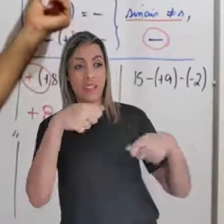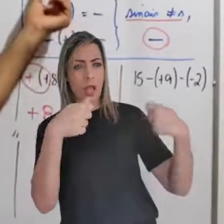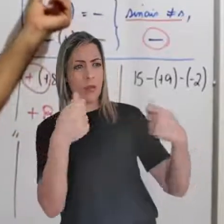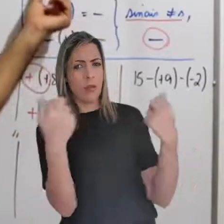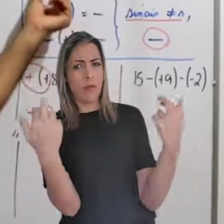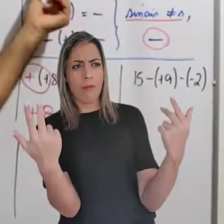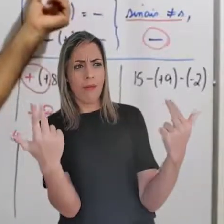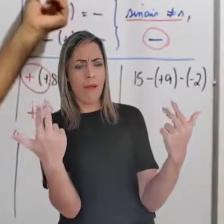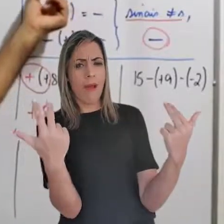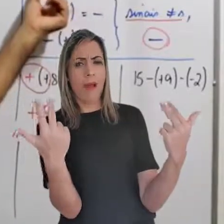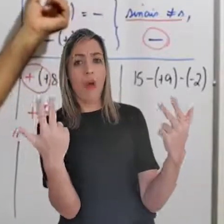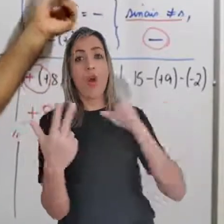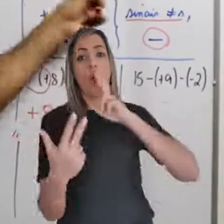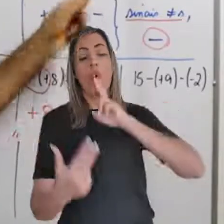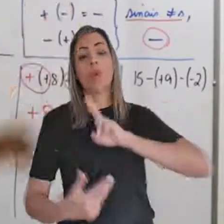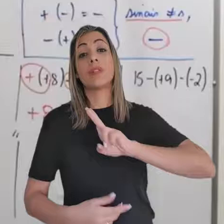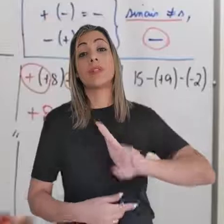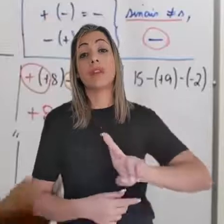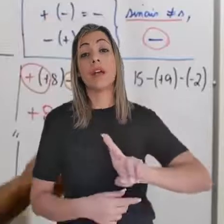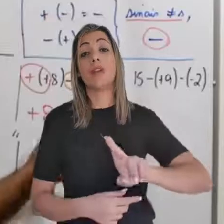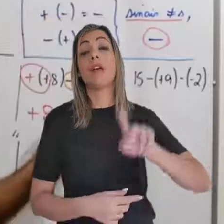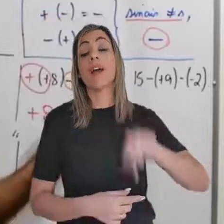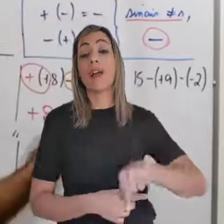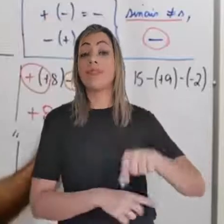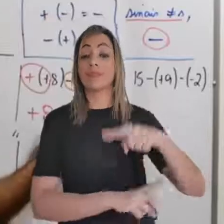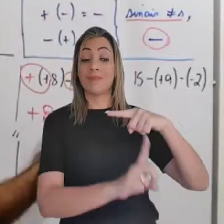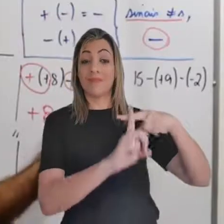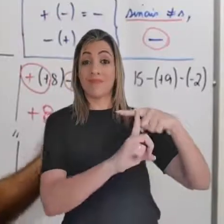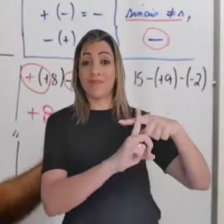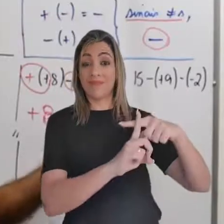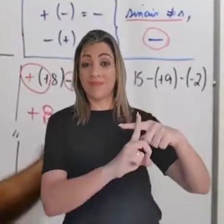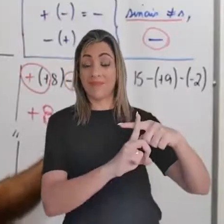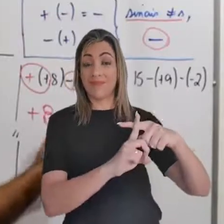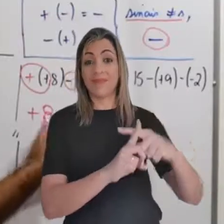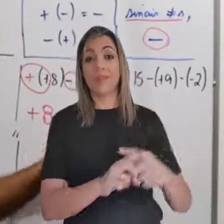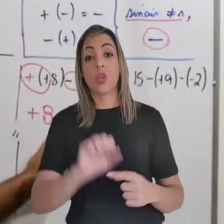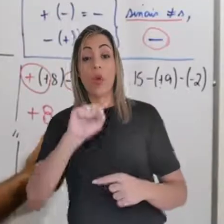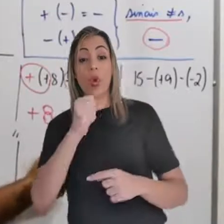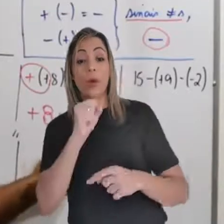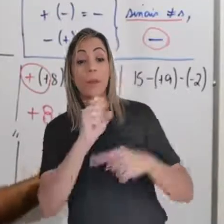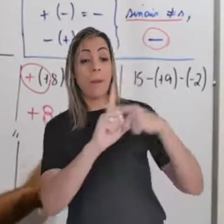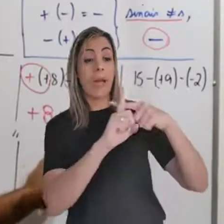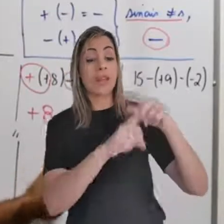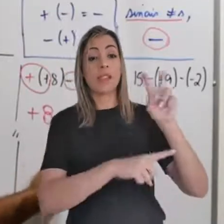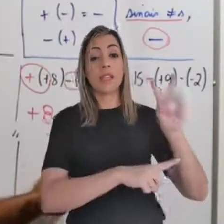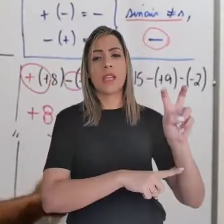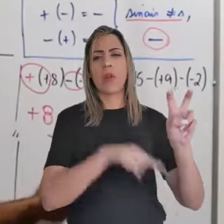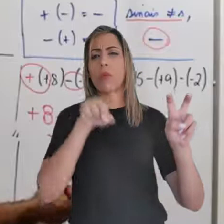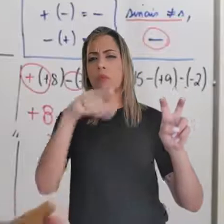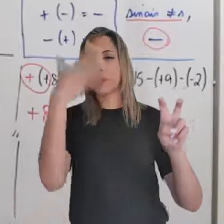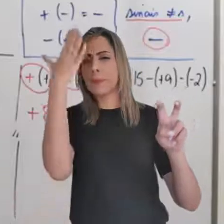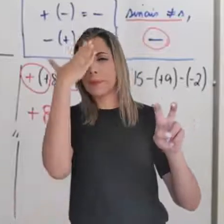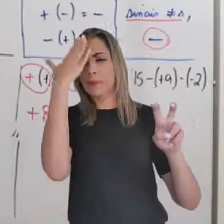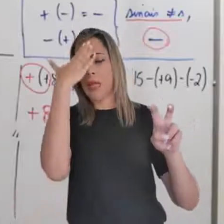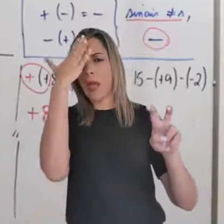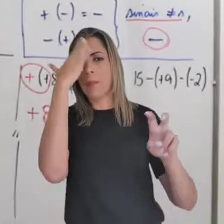dois sinais iguais. Se eu tenho dois sinais iguais, o sinal resultante é mais. E 8 mais 5, você